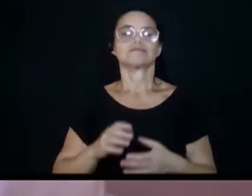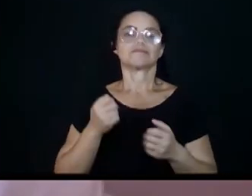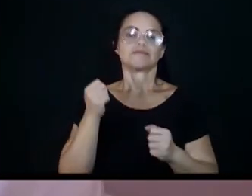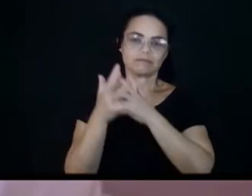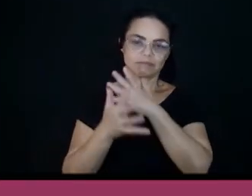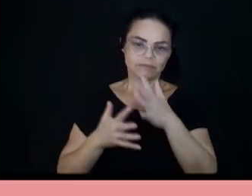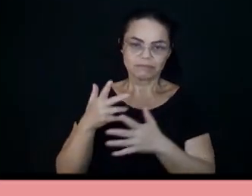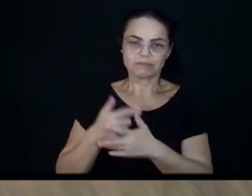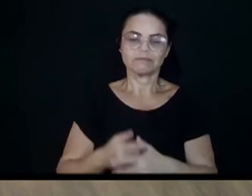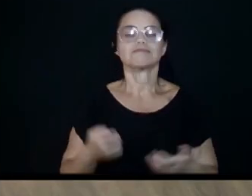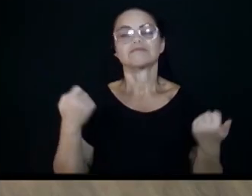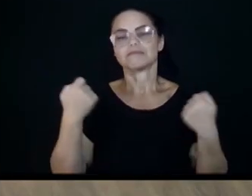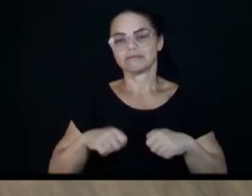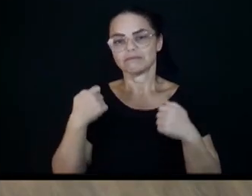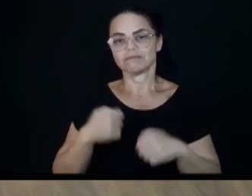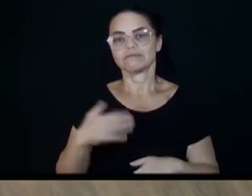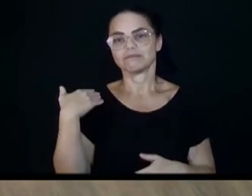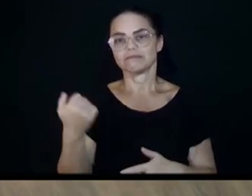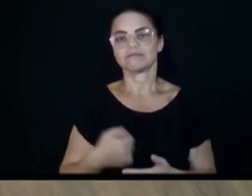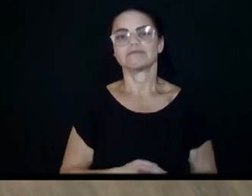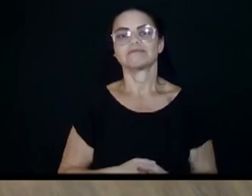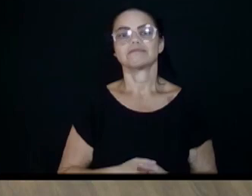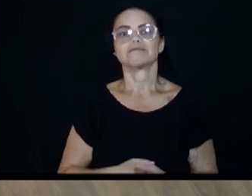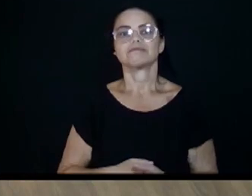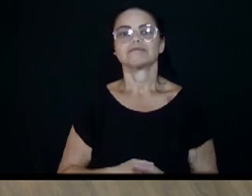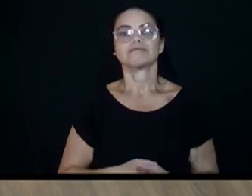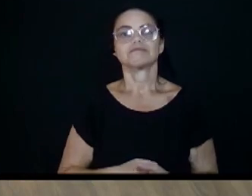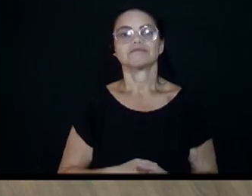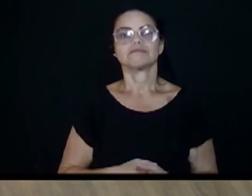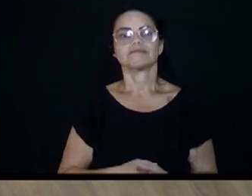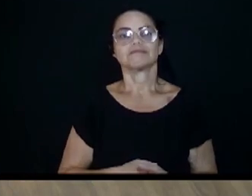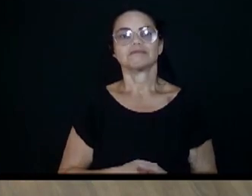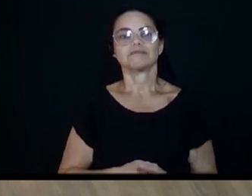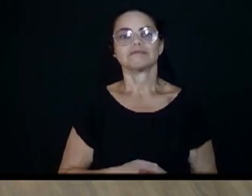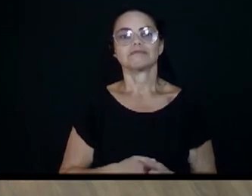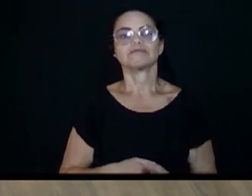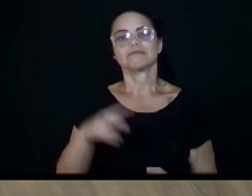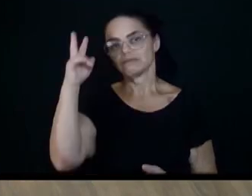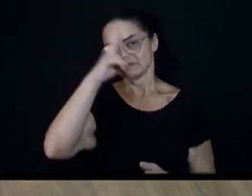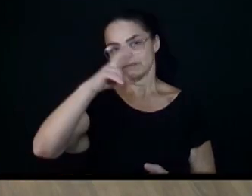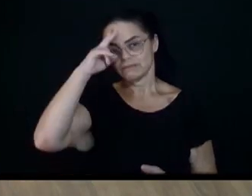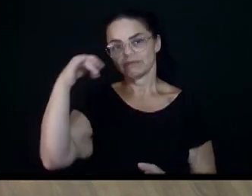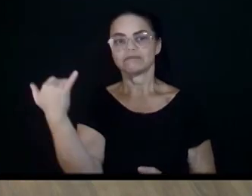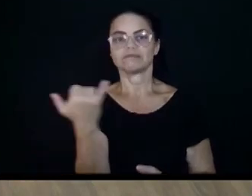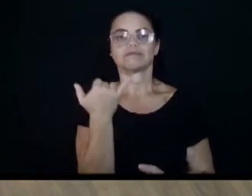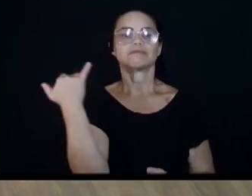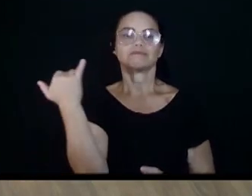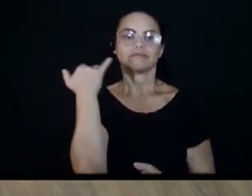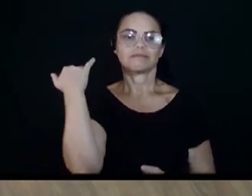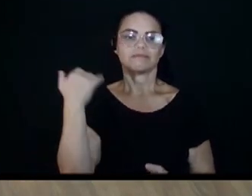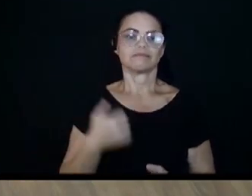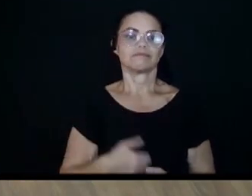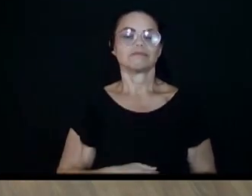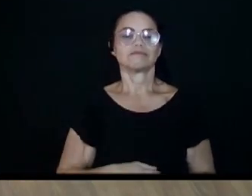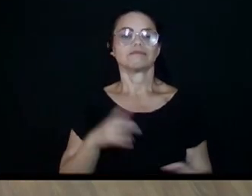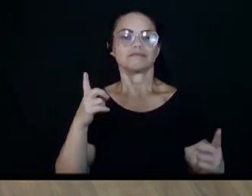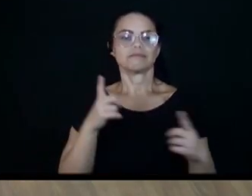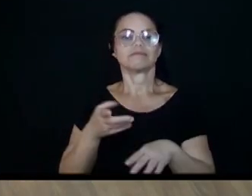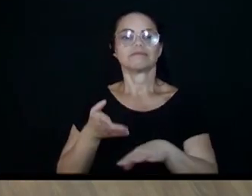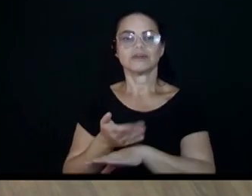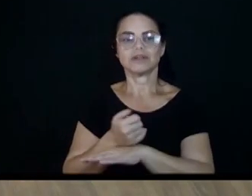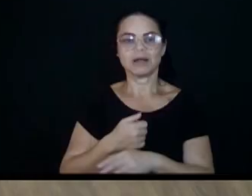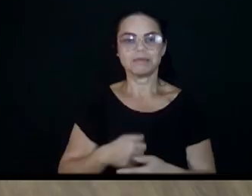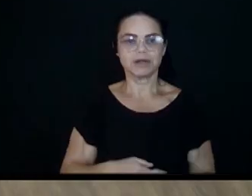quando chamados. Perfeito, doutor Rafael. Então, vamos ressaltar, né, a importância do diagnóstico precoce, a